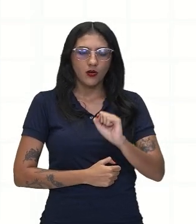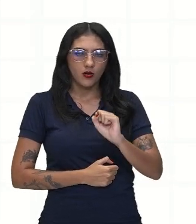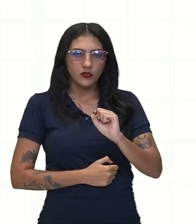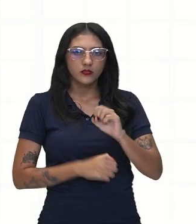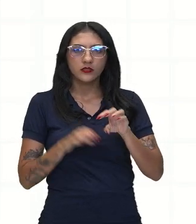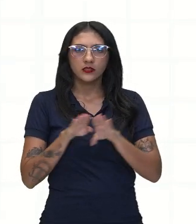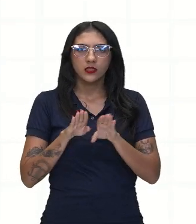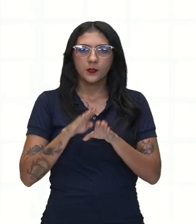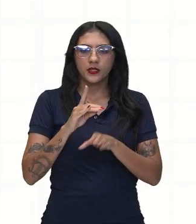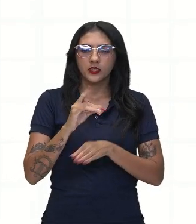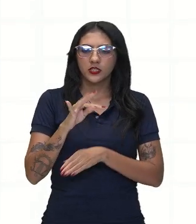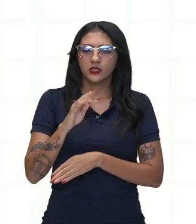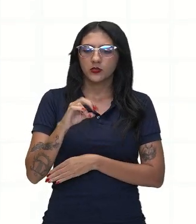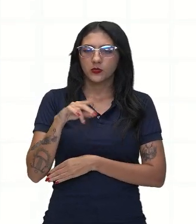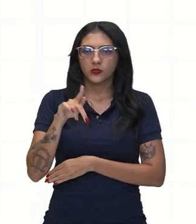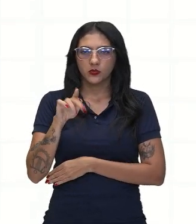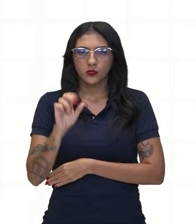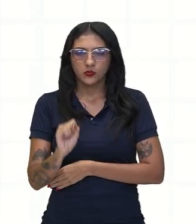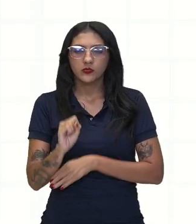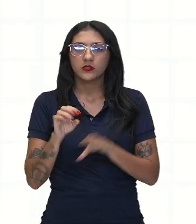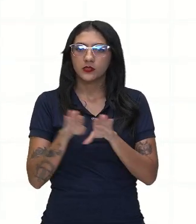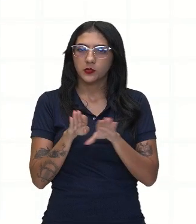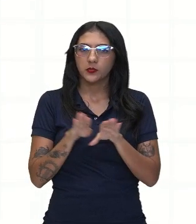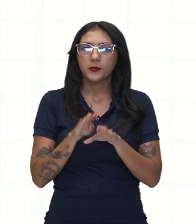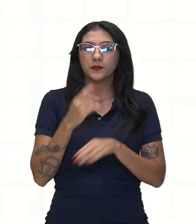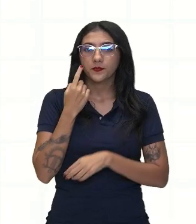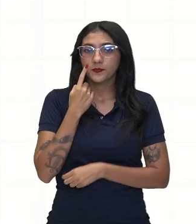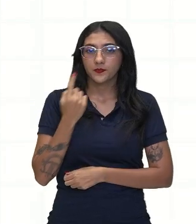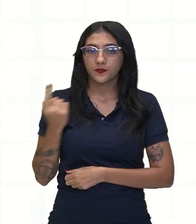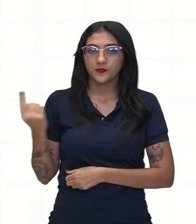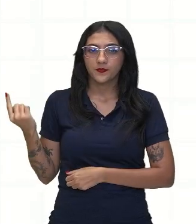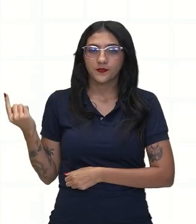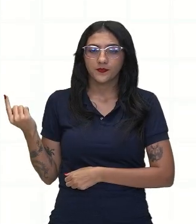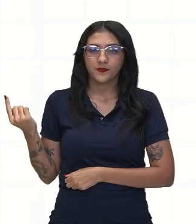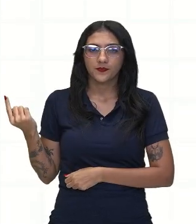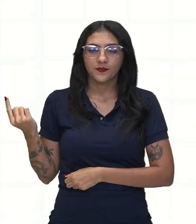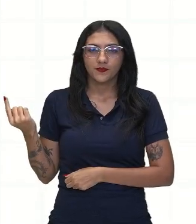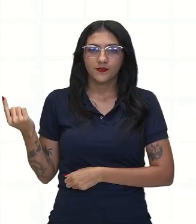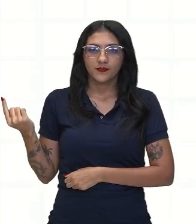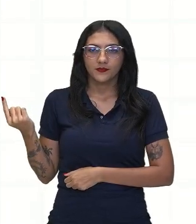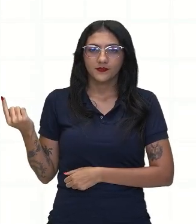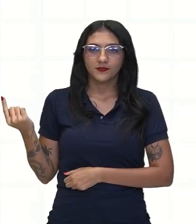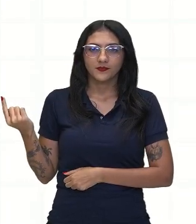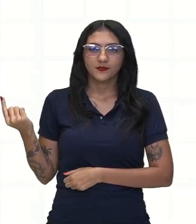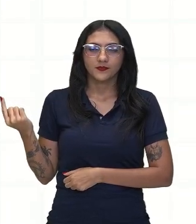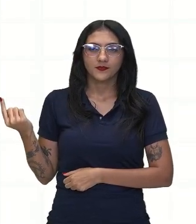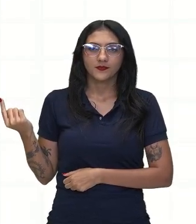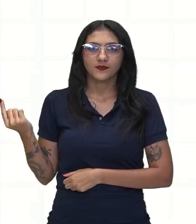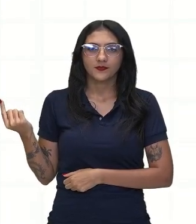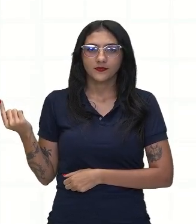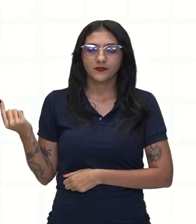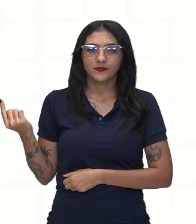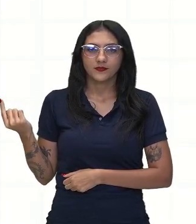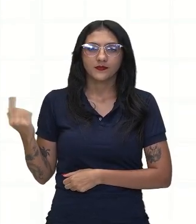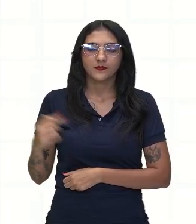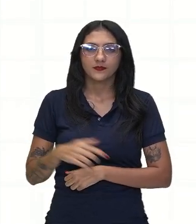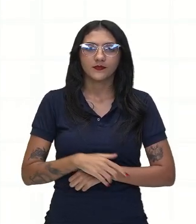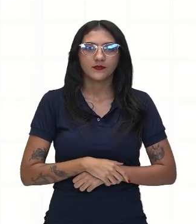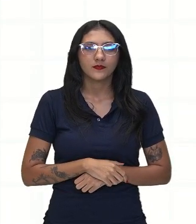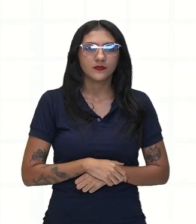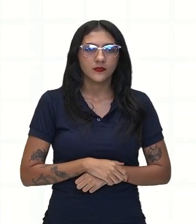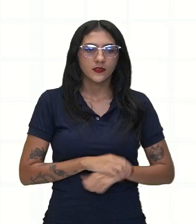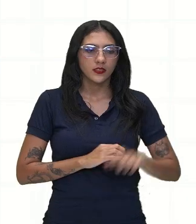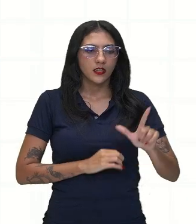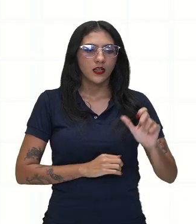abertos vão receber acento. É o caso de lá, fé, dó e céu. Lá